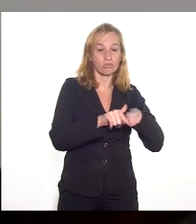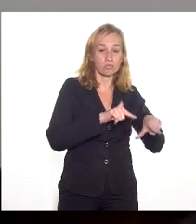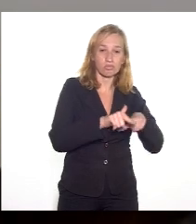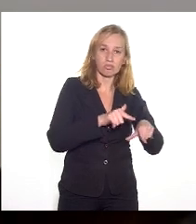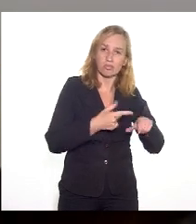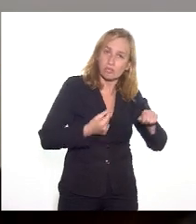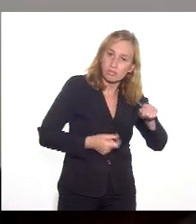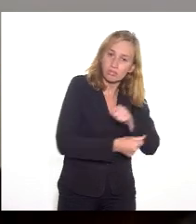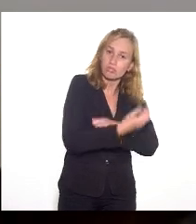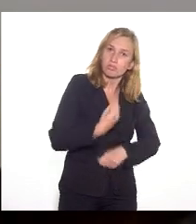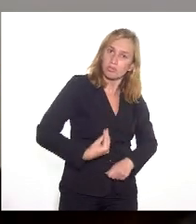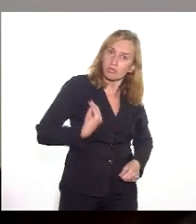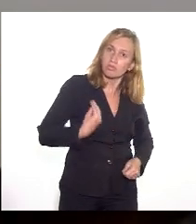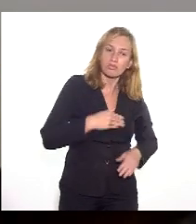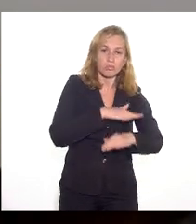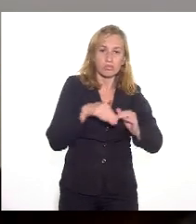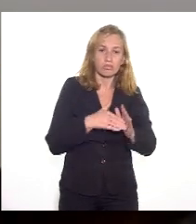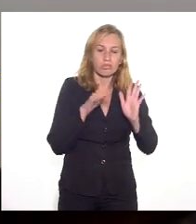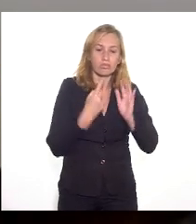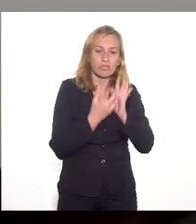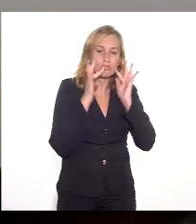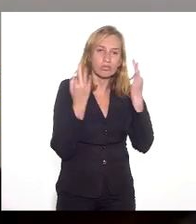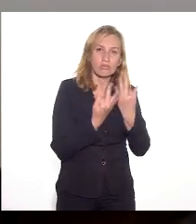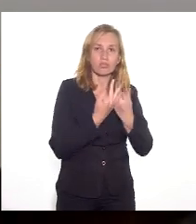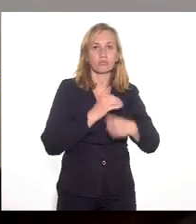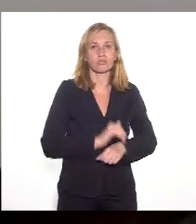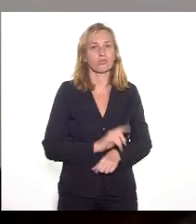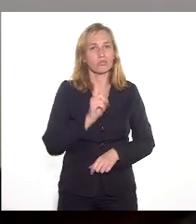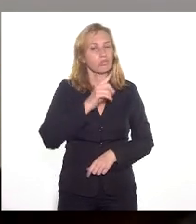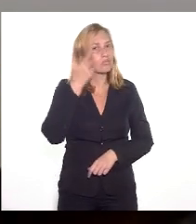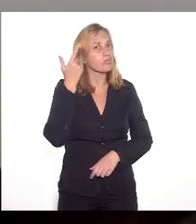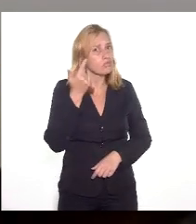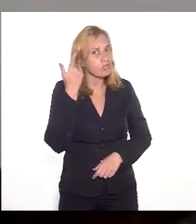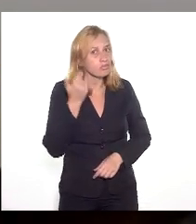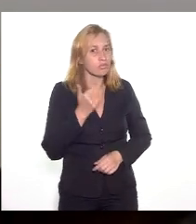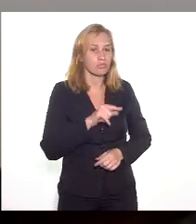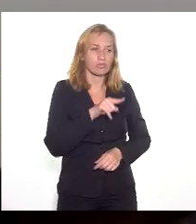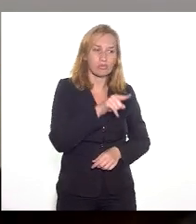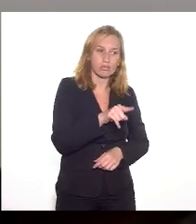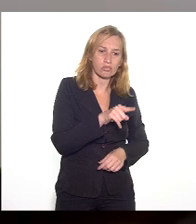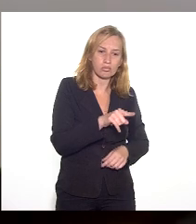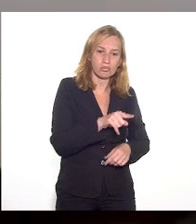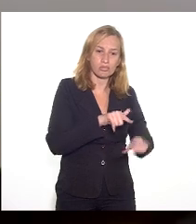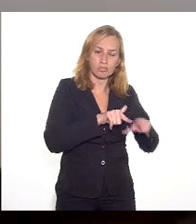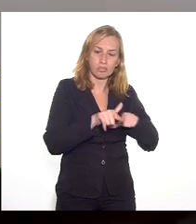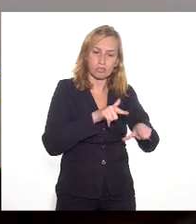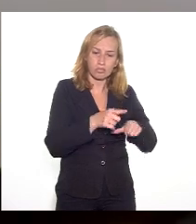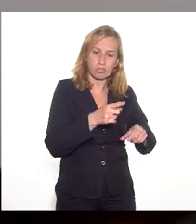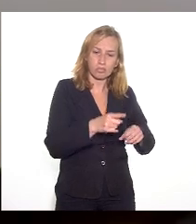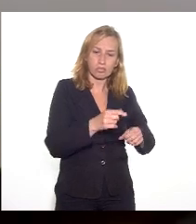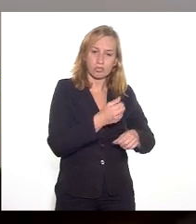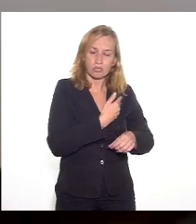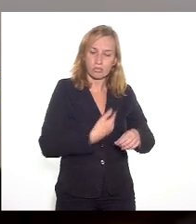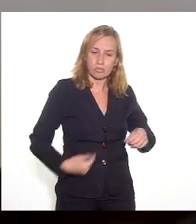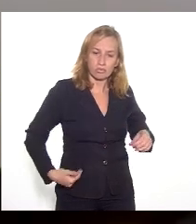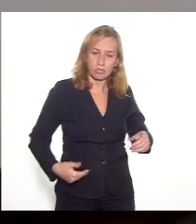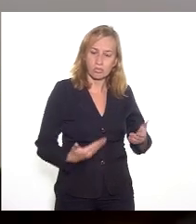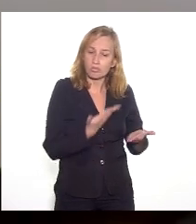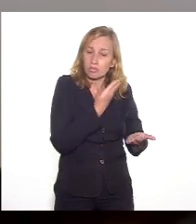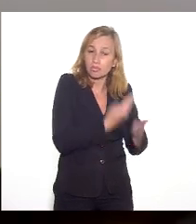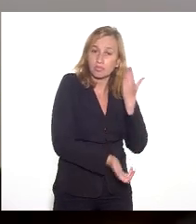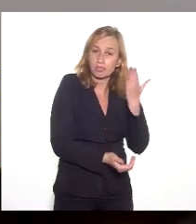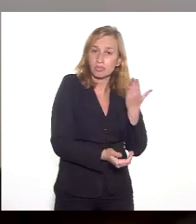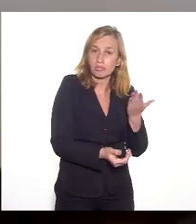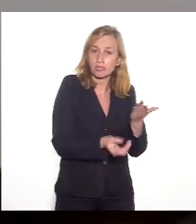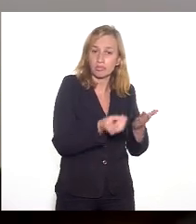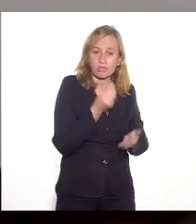vida, investimentos de toda uma família, muitas vezes, e não é normal que essas matrículas no serviço público sejam tratadas de maneira